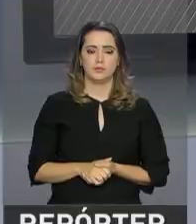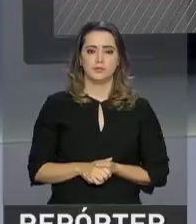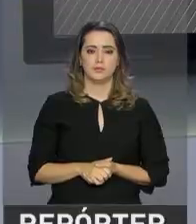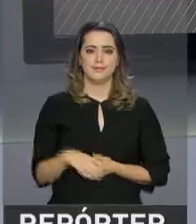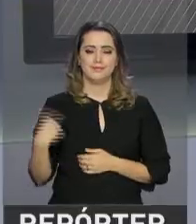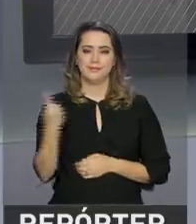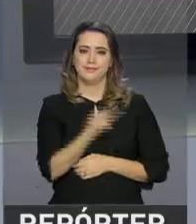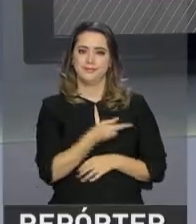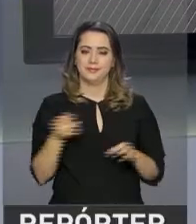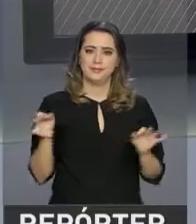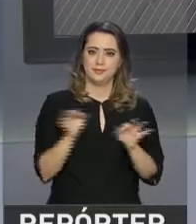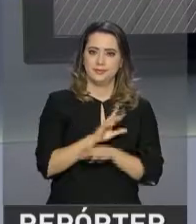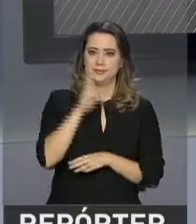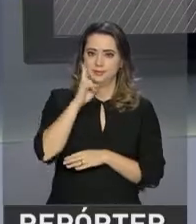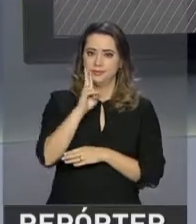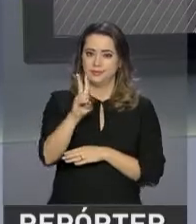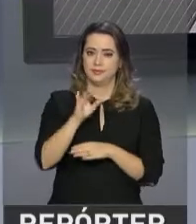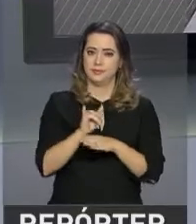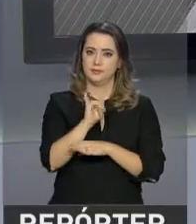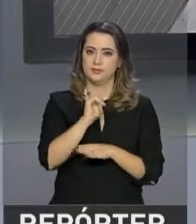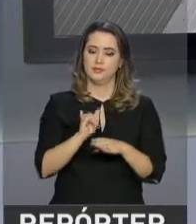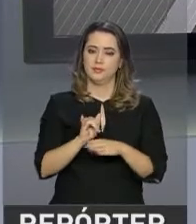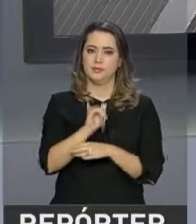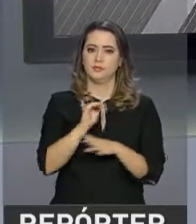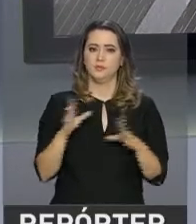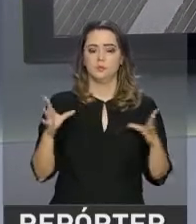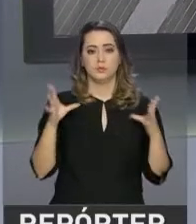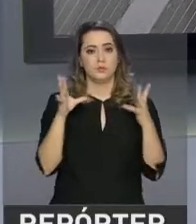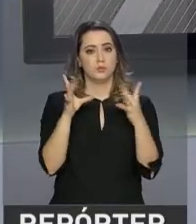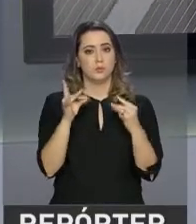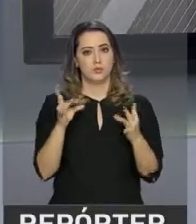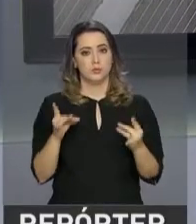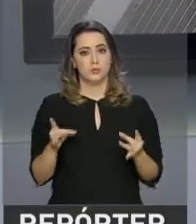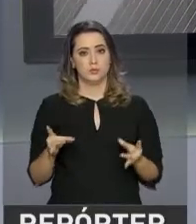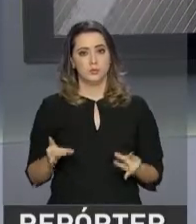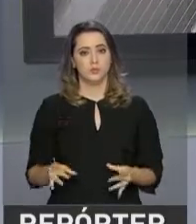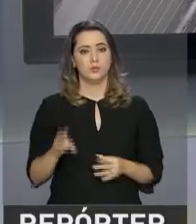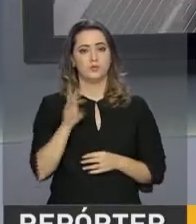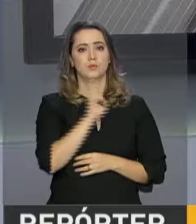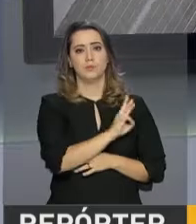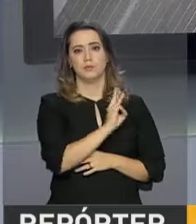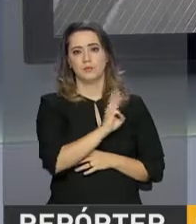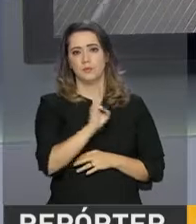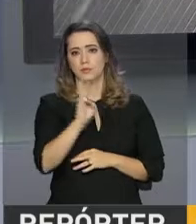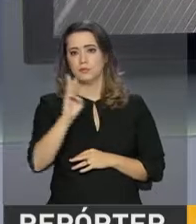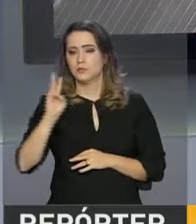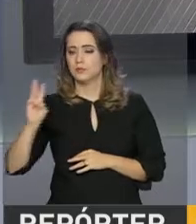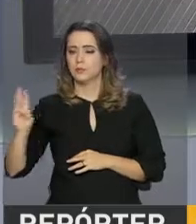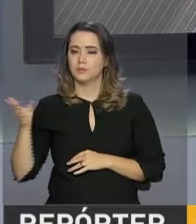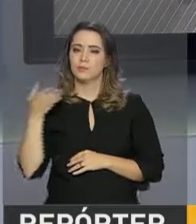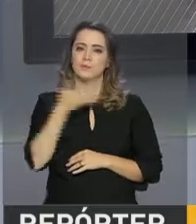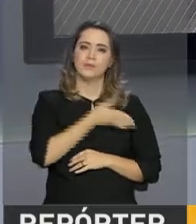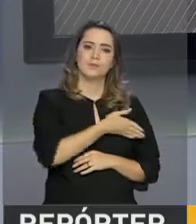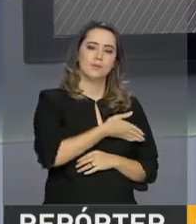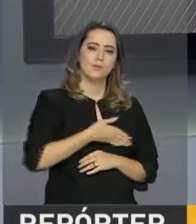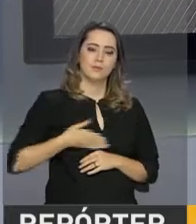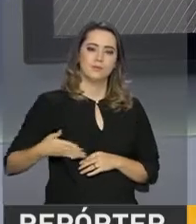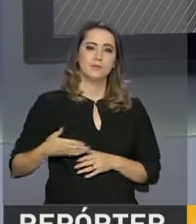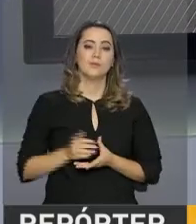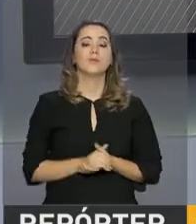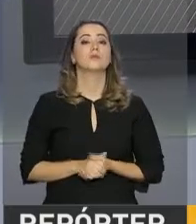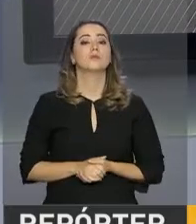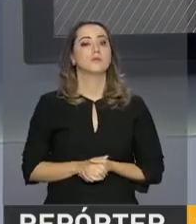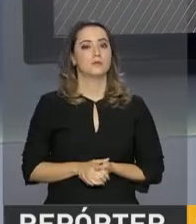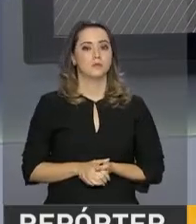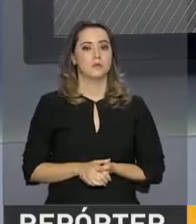nós ficamos por aqui você pode rever as reportagens no youtube e toda a nossa programação também está na página da